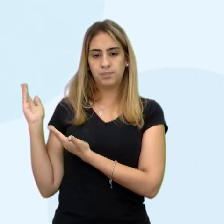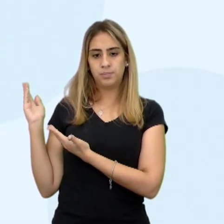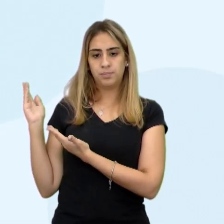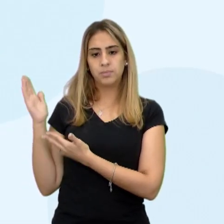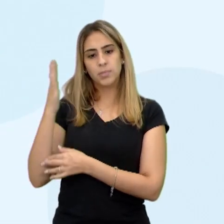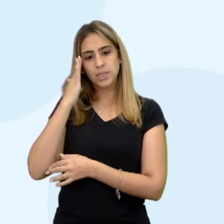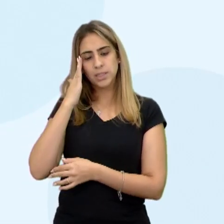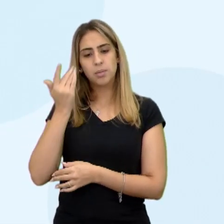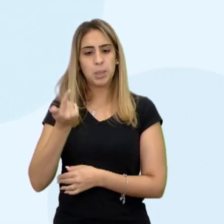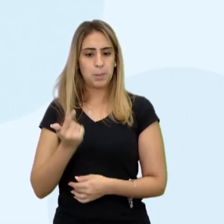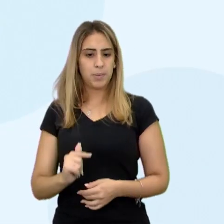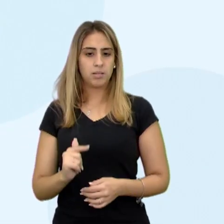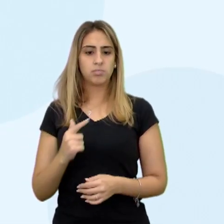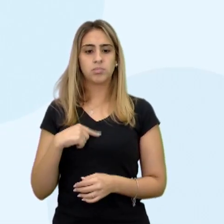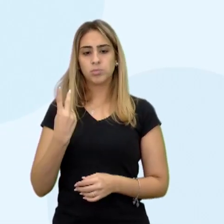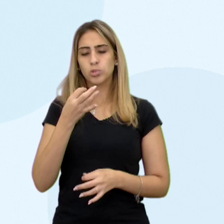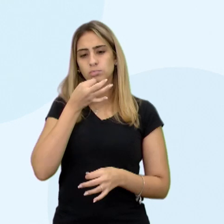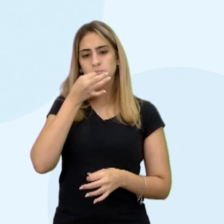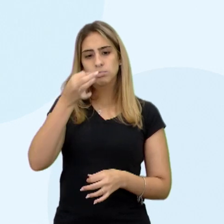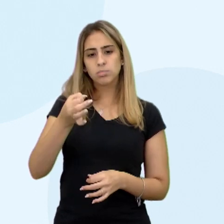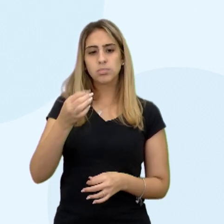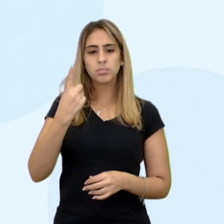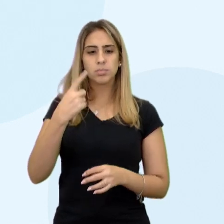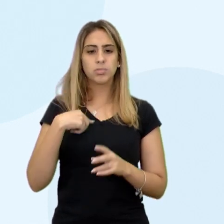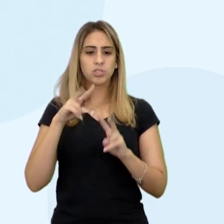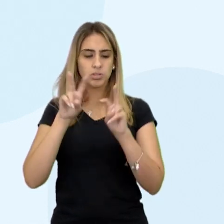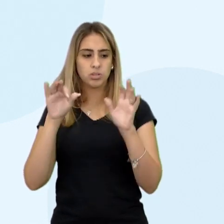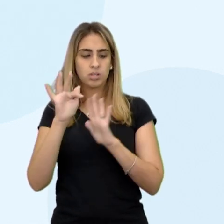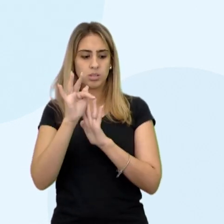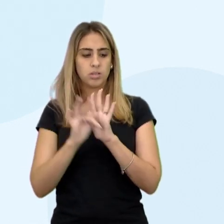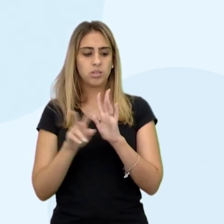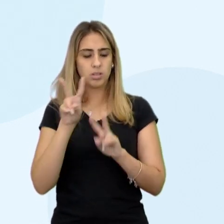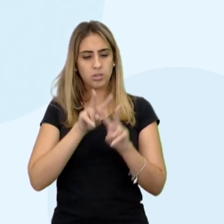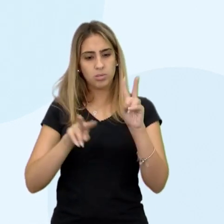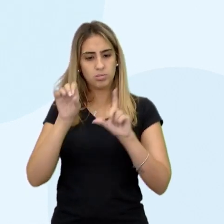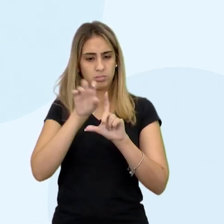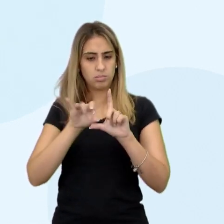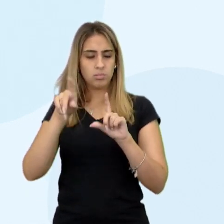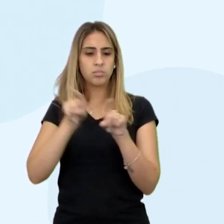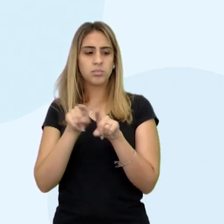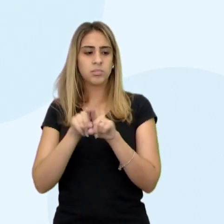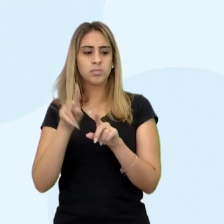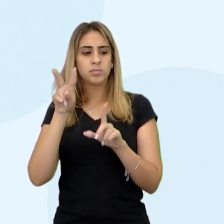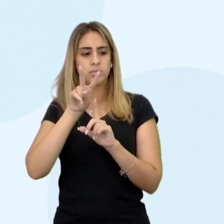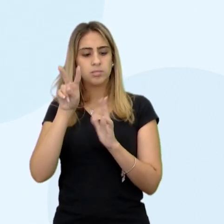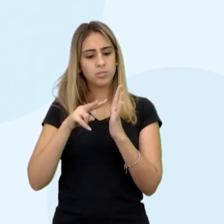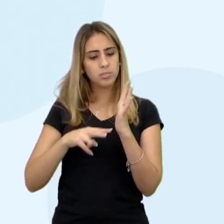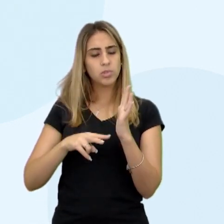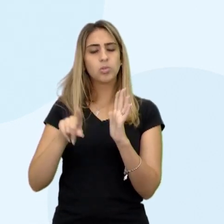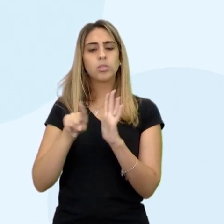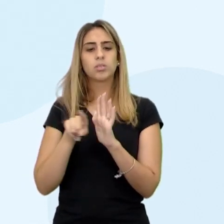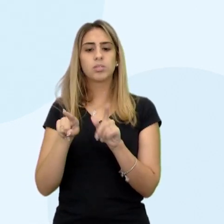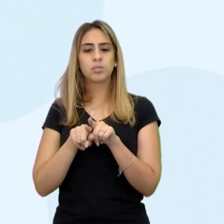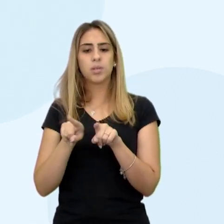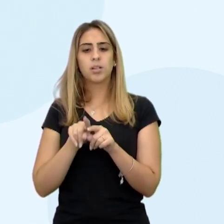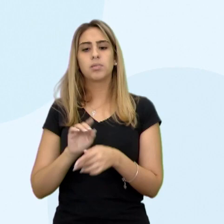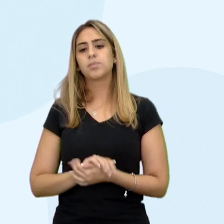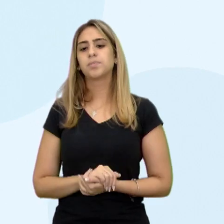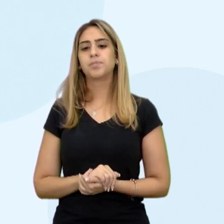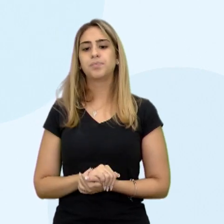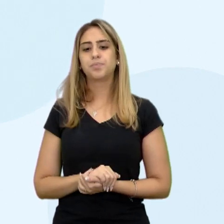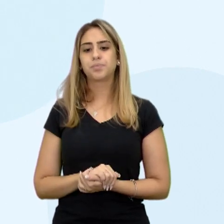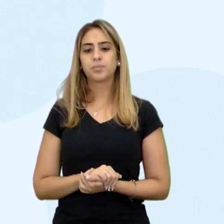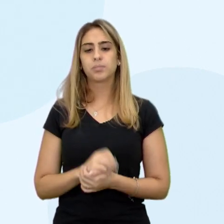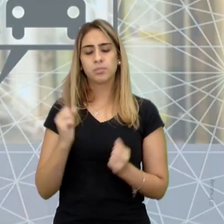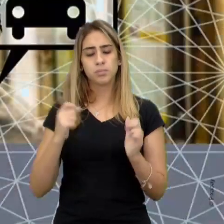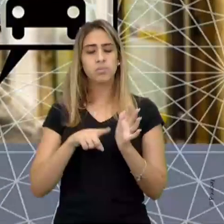duas indicações de texto, que é algumas reflexões sobre leitura de imagens e a outra é a leitura de imagem do Almeida Júnior. Então, vocês podem